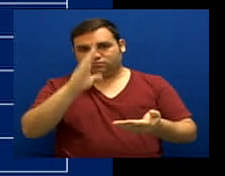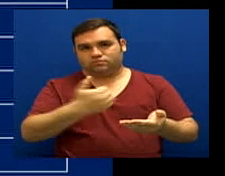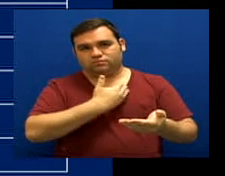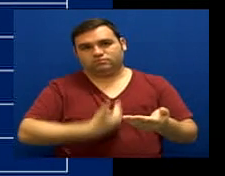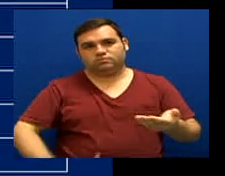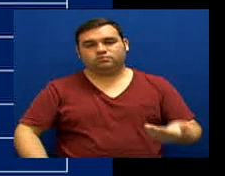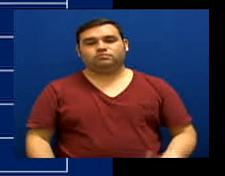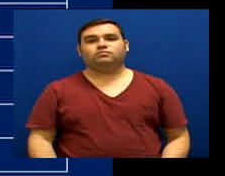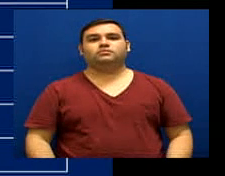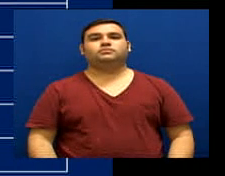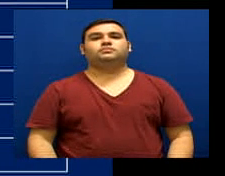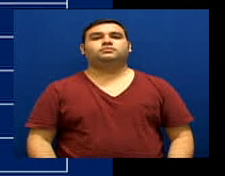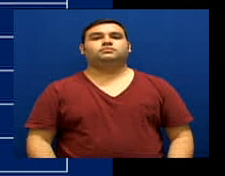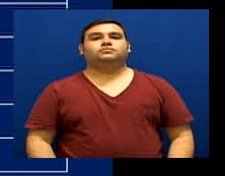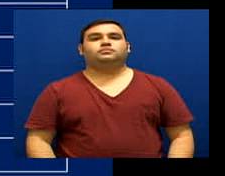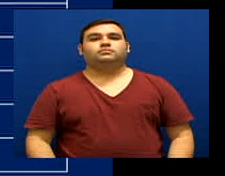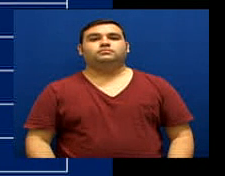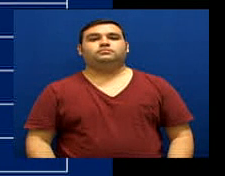federal